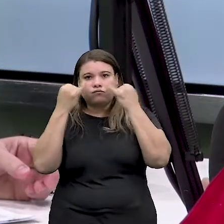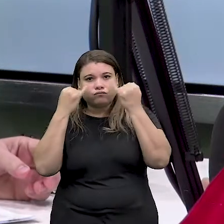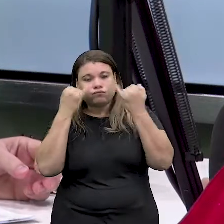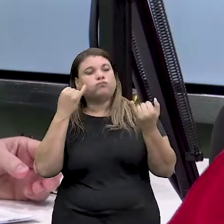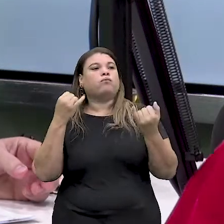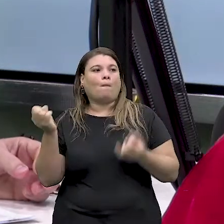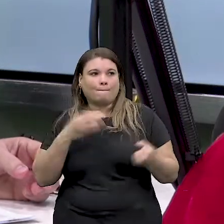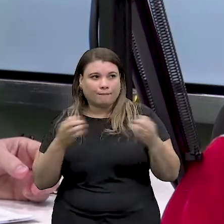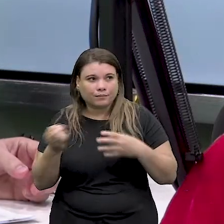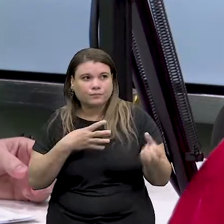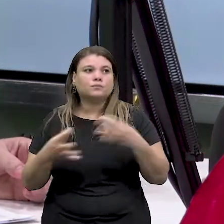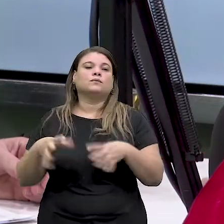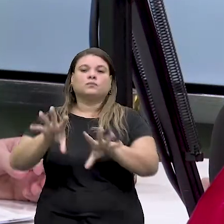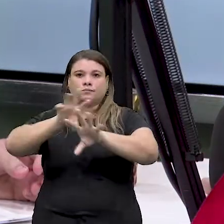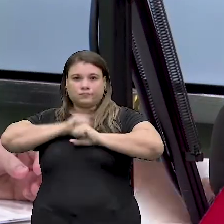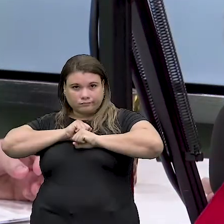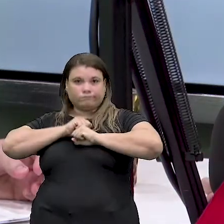a Grécia e